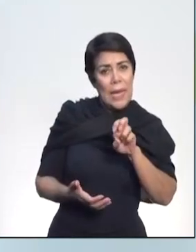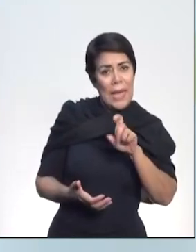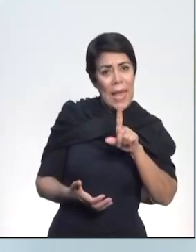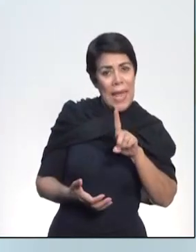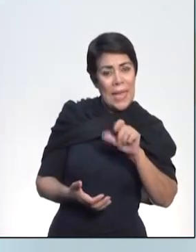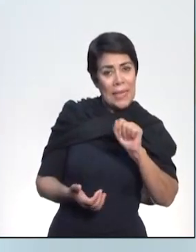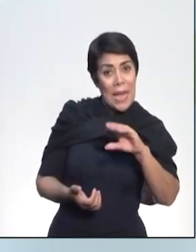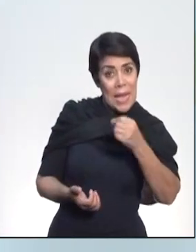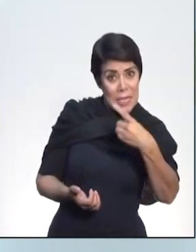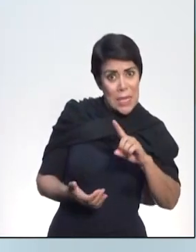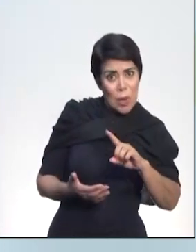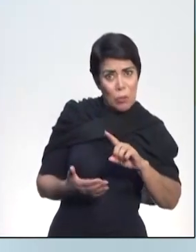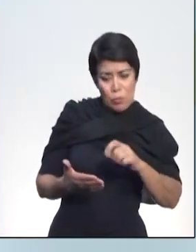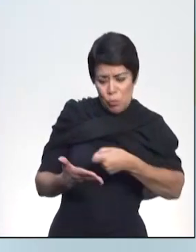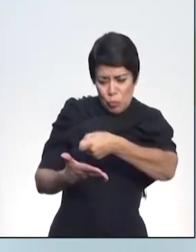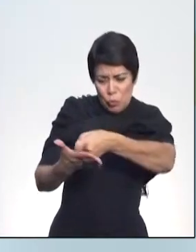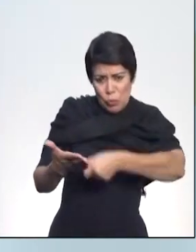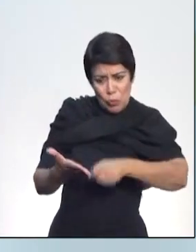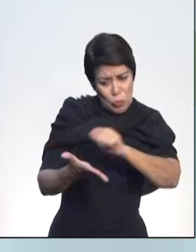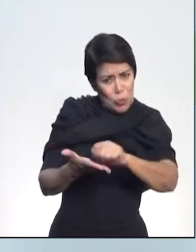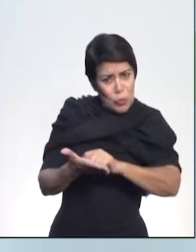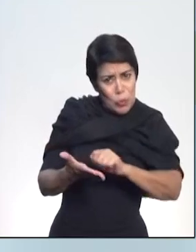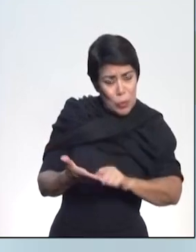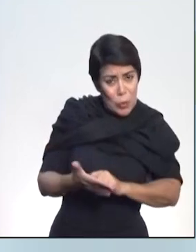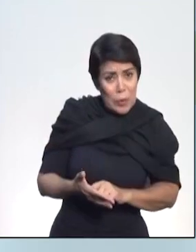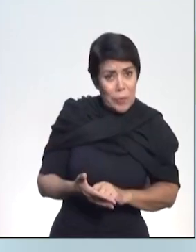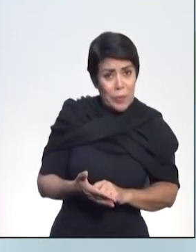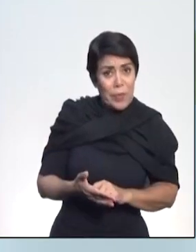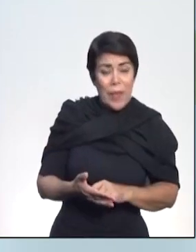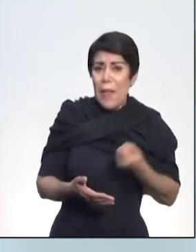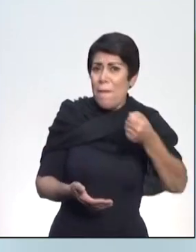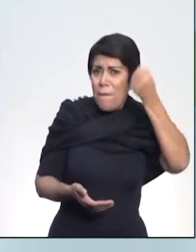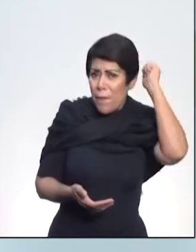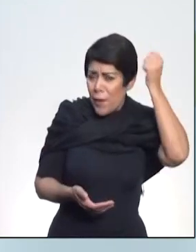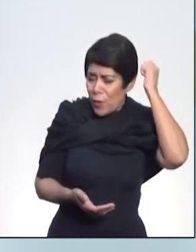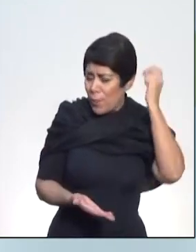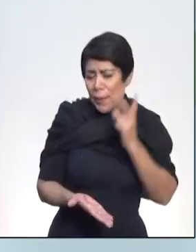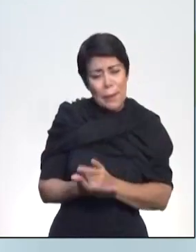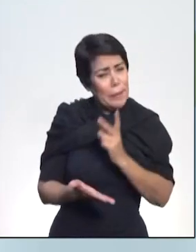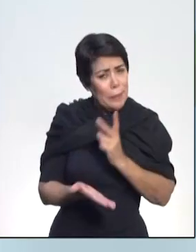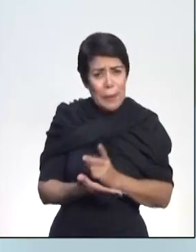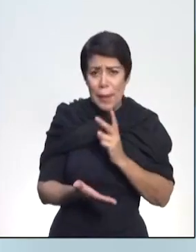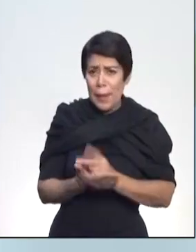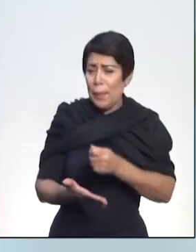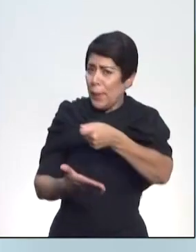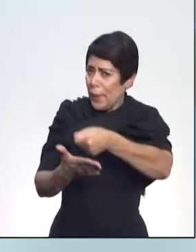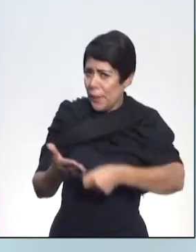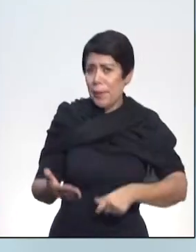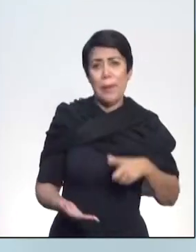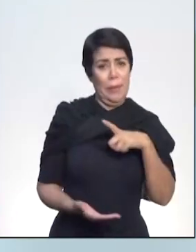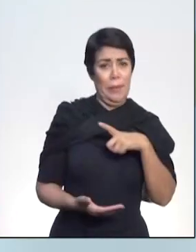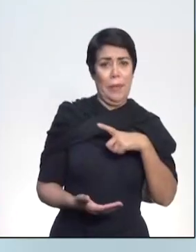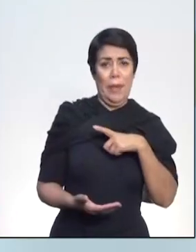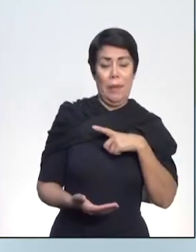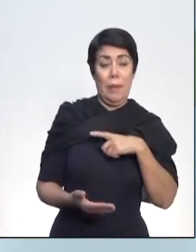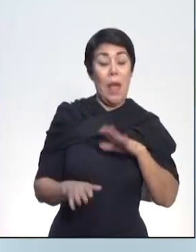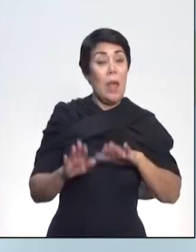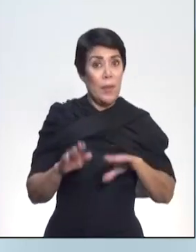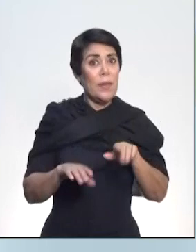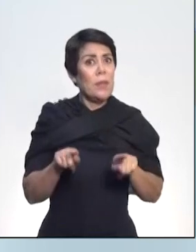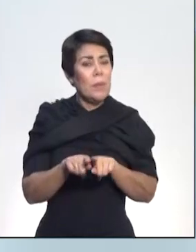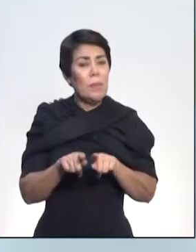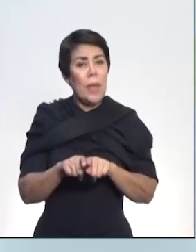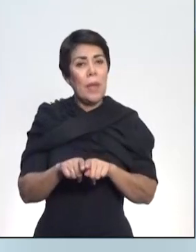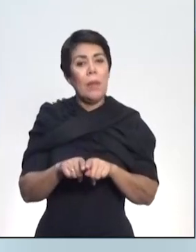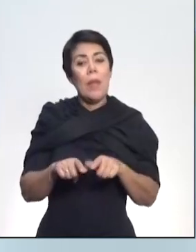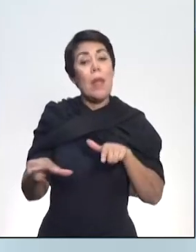gente focar que quase todos os vestibulares têm uma redação. Muitas vezes, quando a gente vai procurar um emprego,